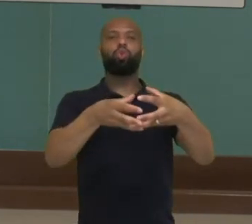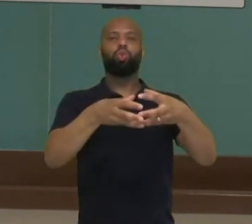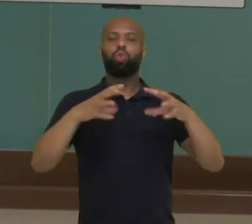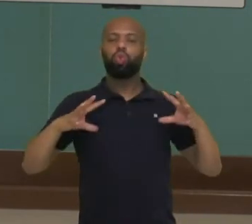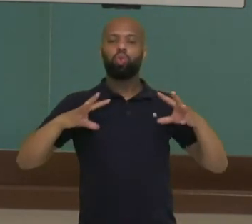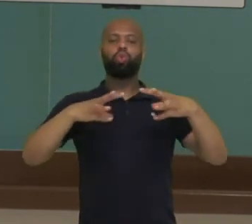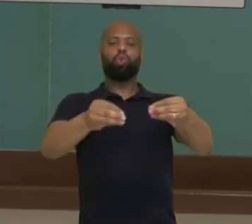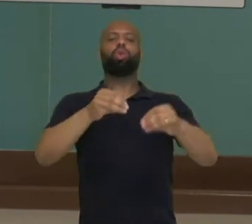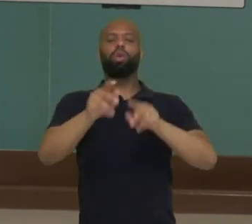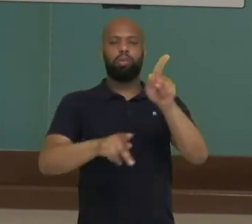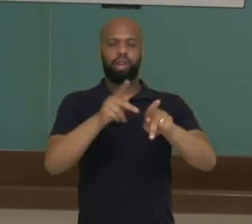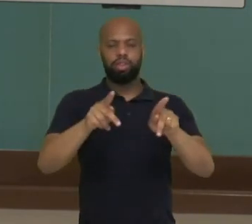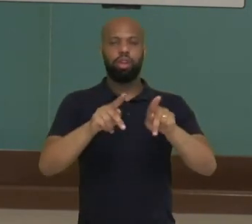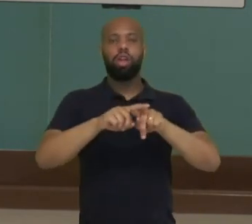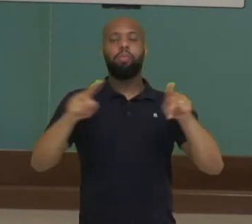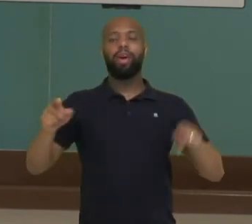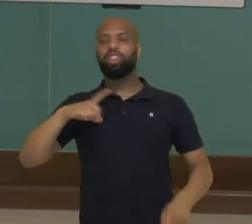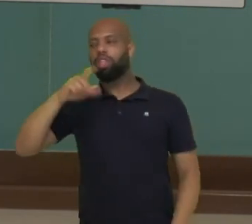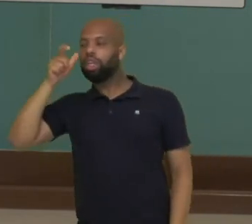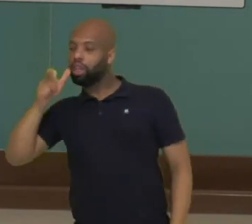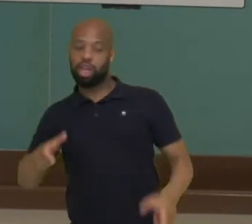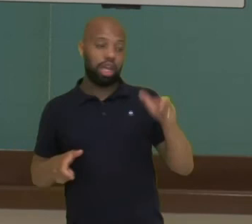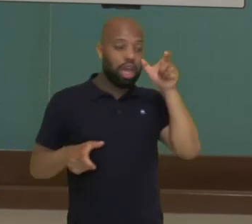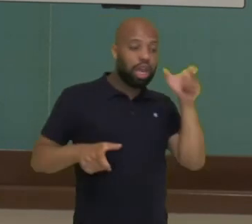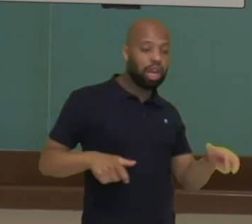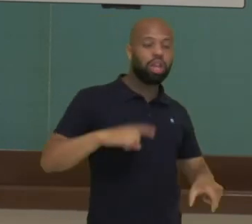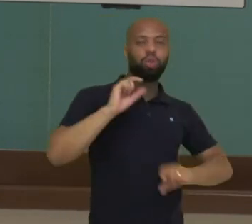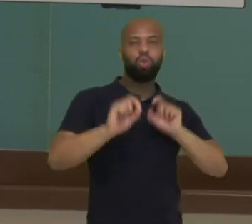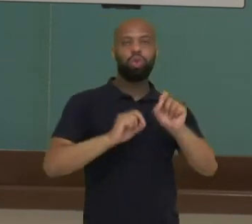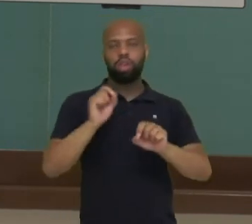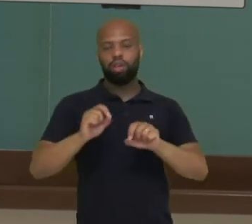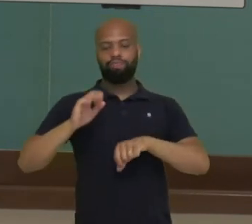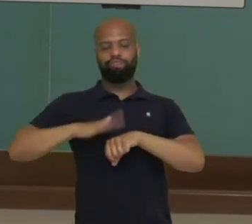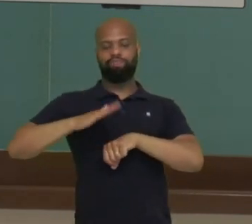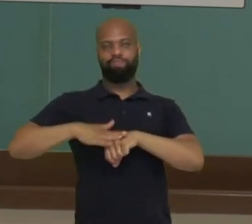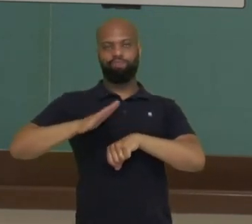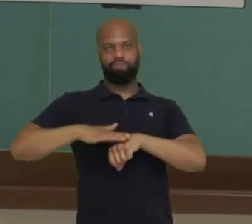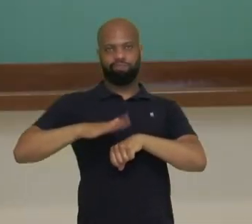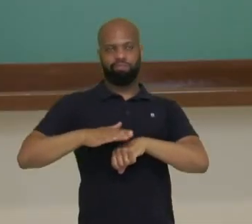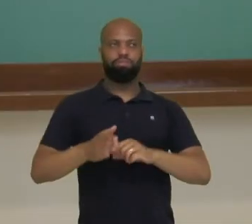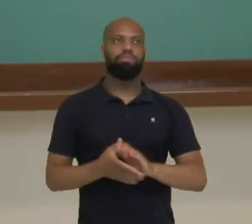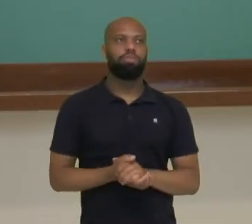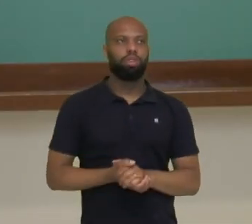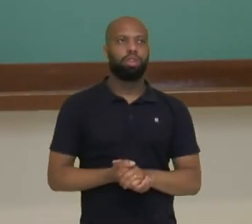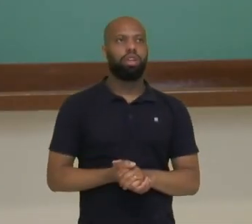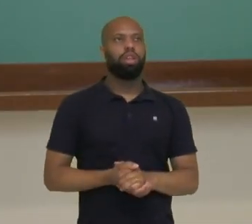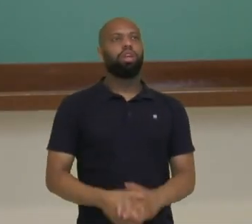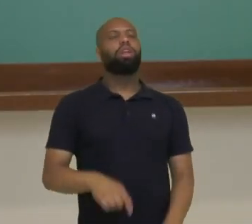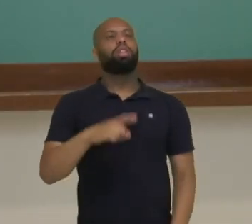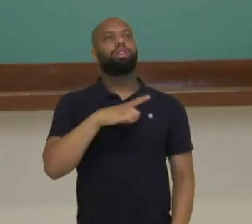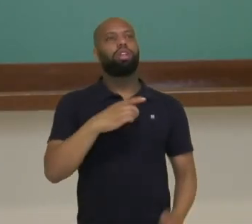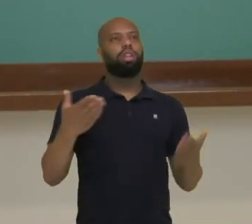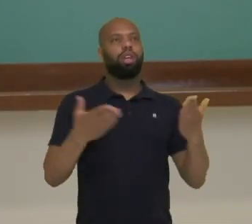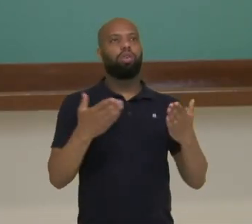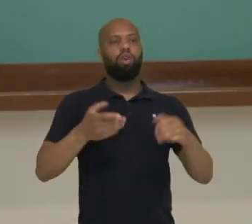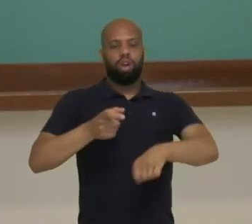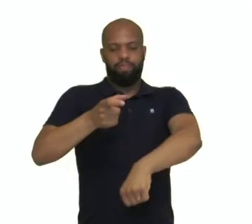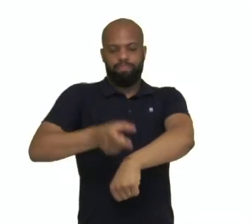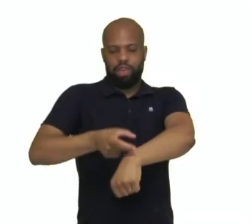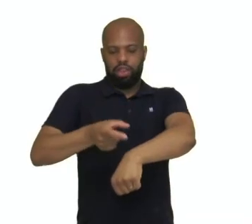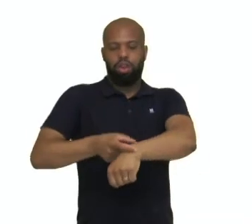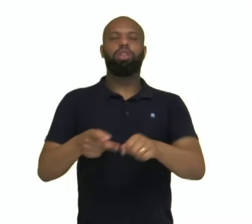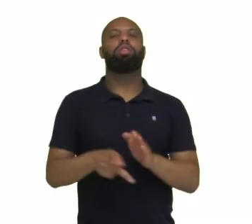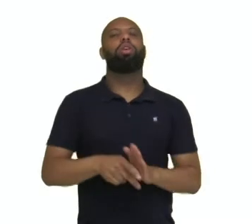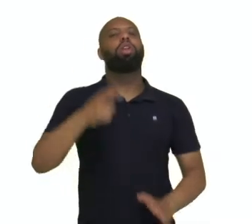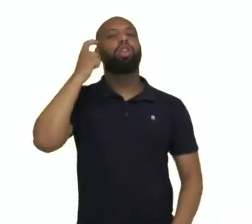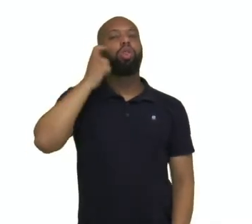seus interesses eram mais para eles, né? Para aquele determinado grupo. Bom, aqui a gente tem uma imagem do relógio do Dom Pedro II,